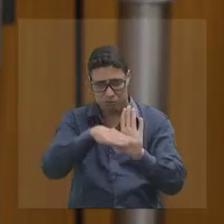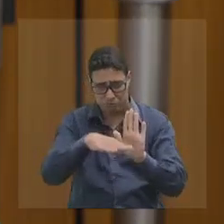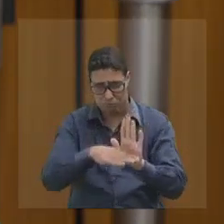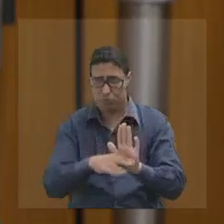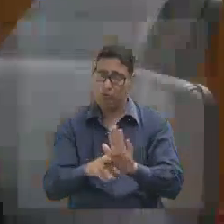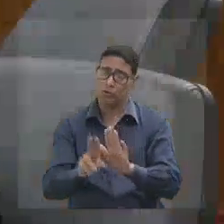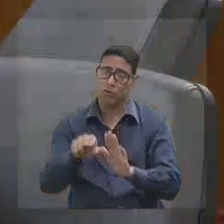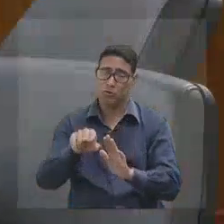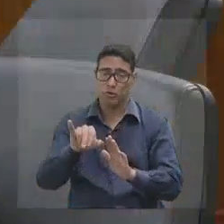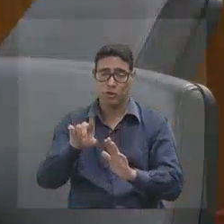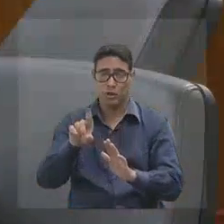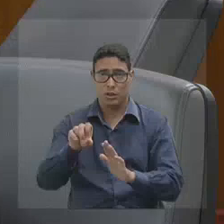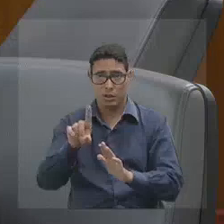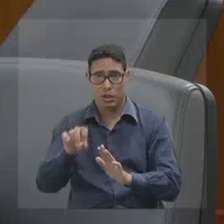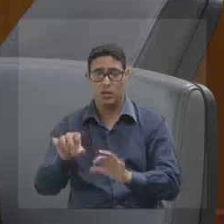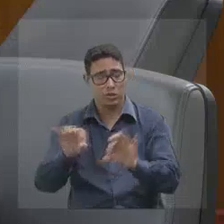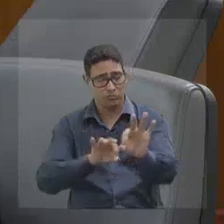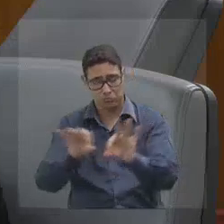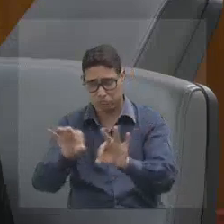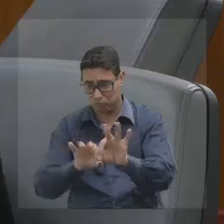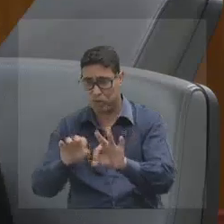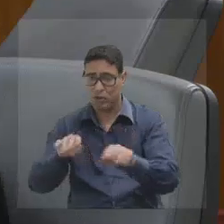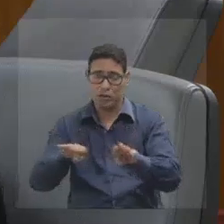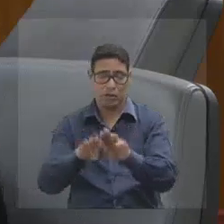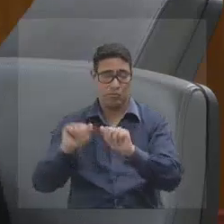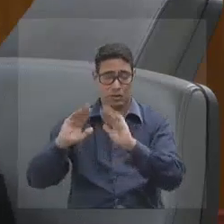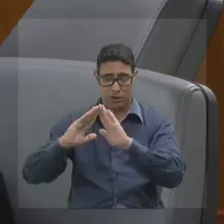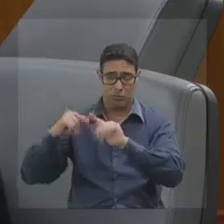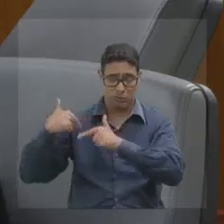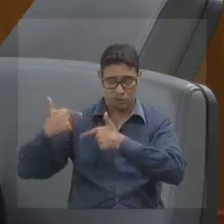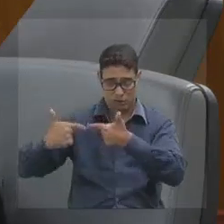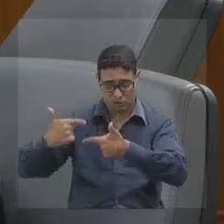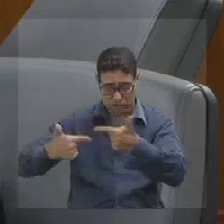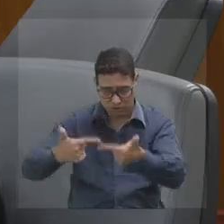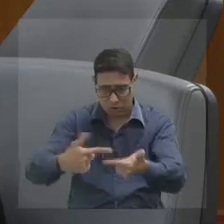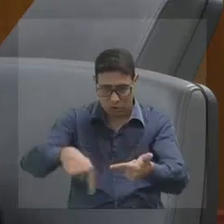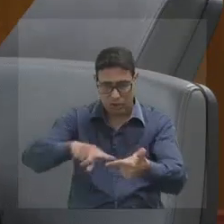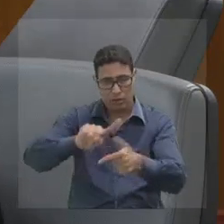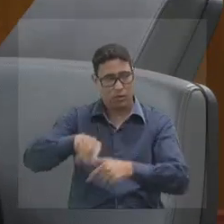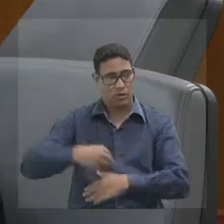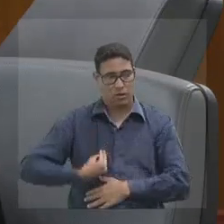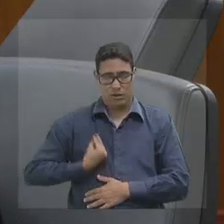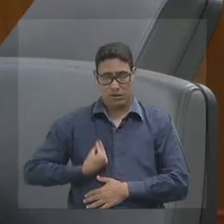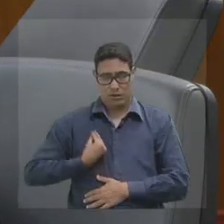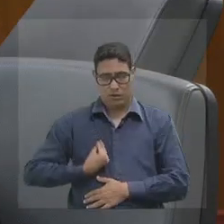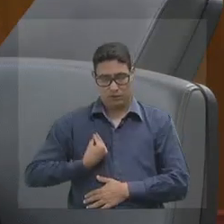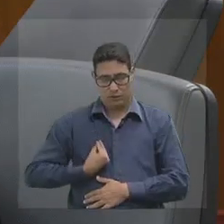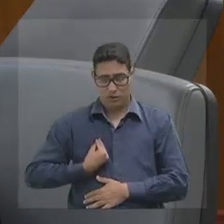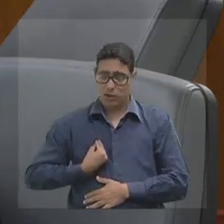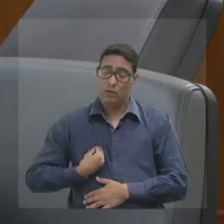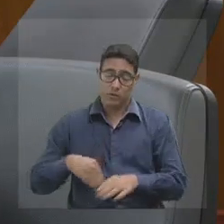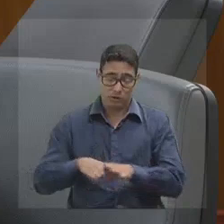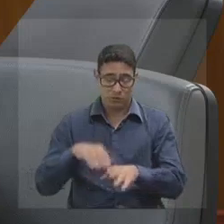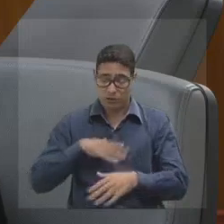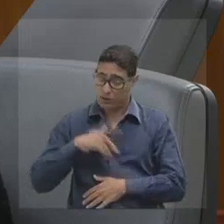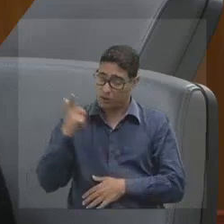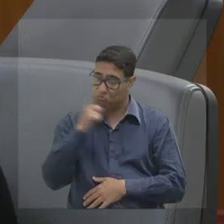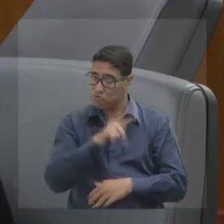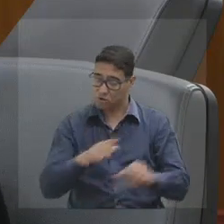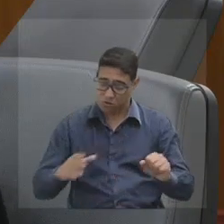unidades conservação e nem com as comunidades né tradicionais é que lá se encontram e até fortalecendo